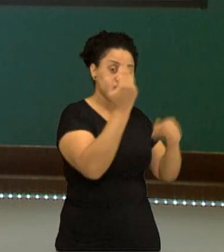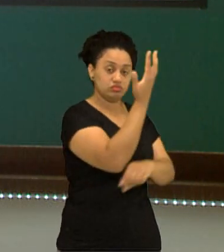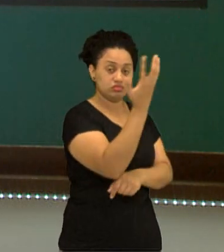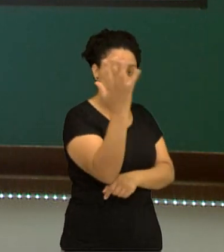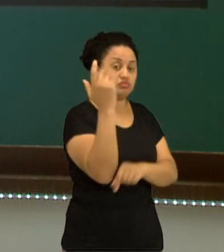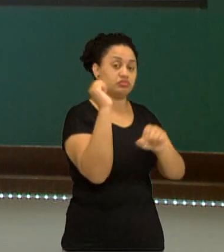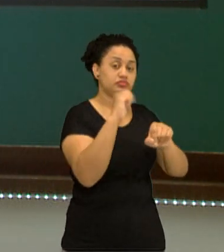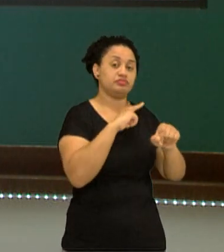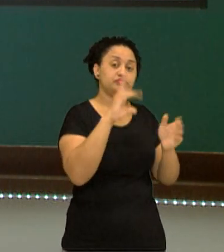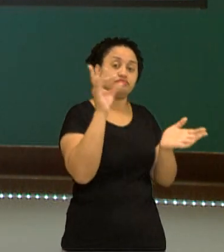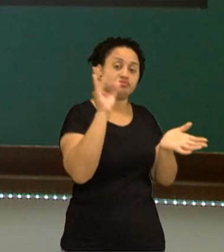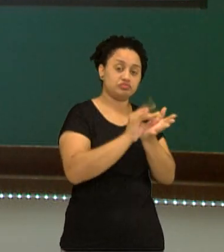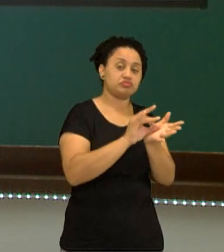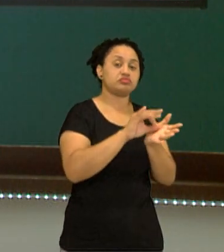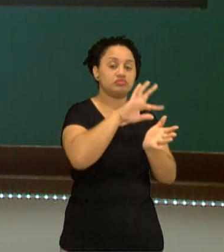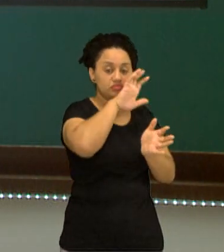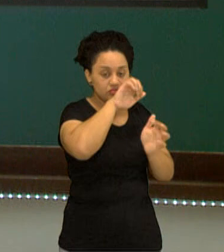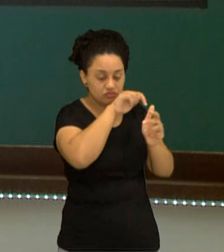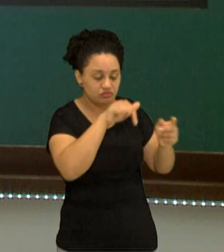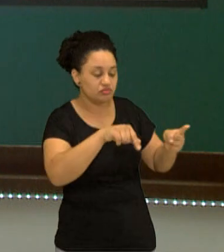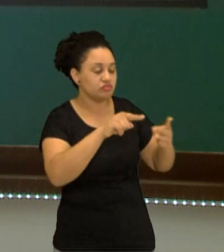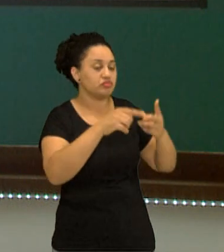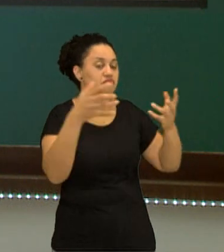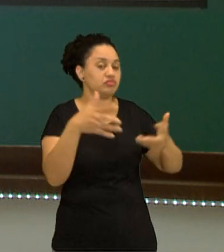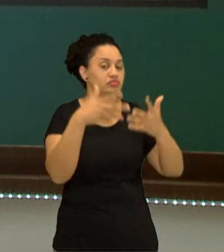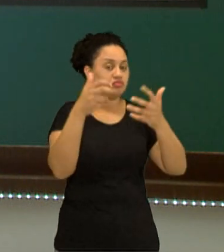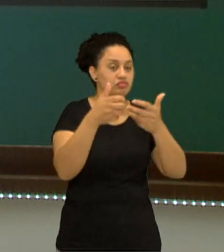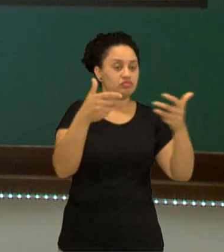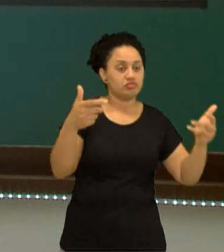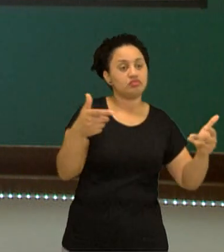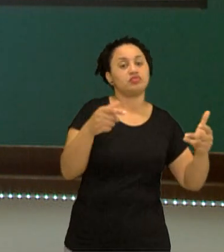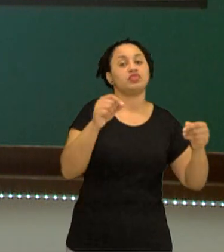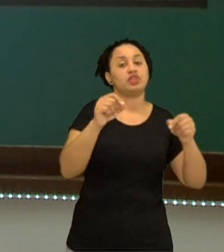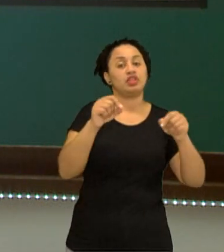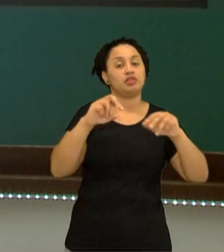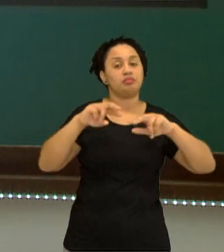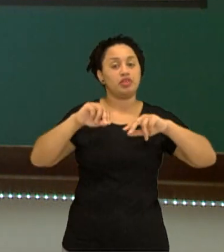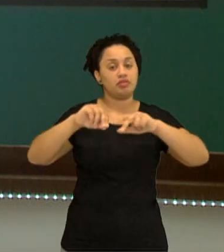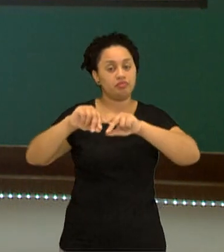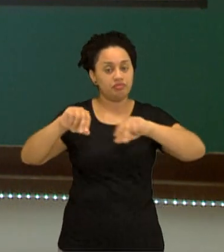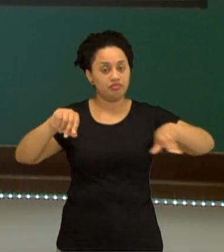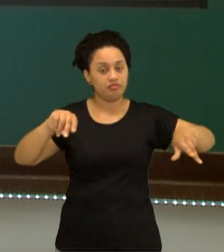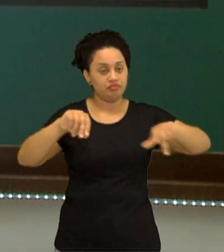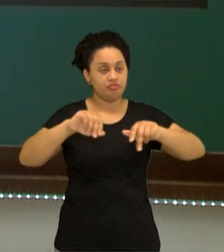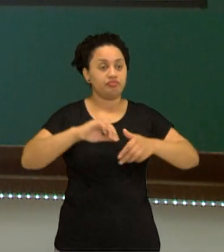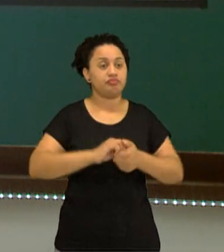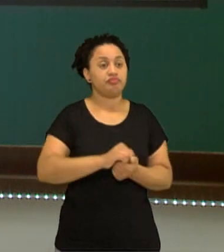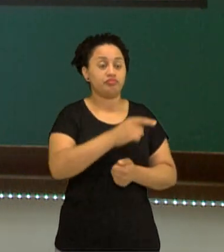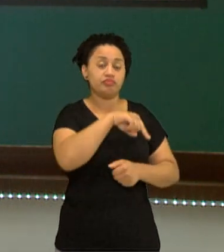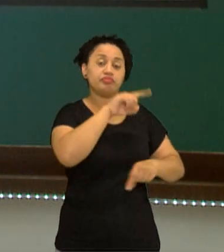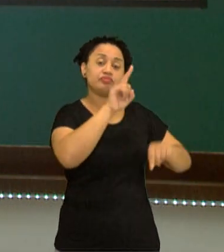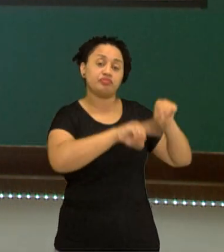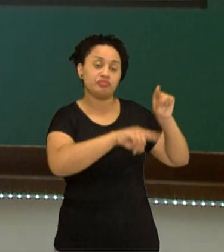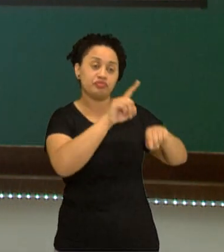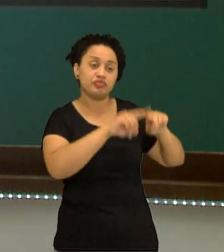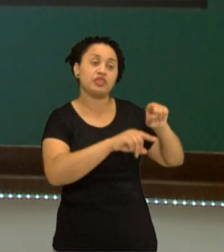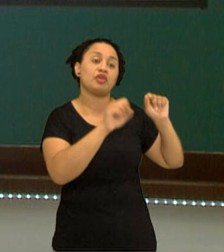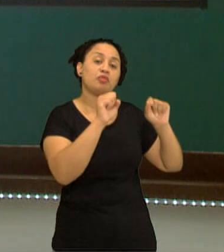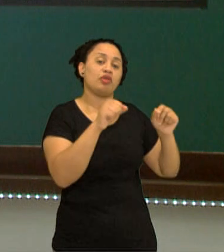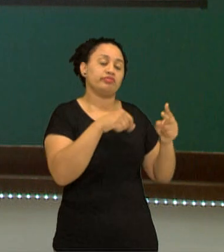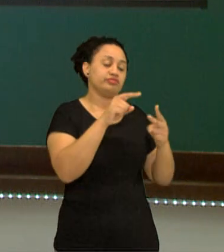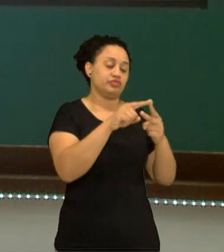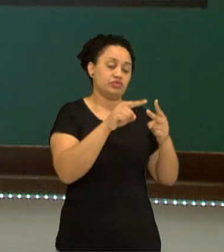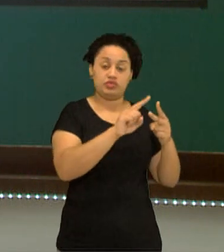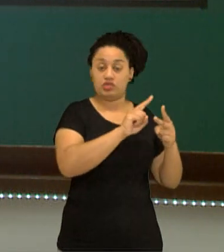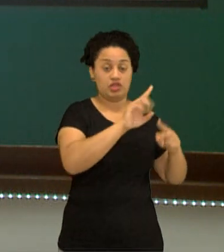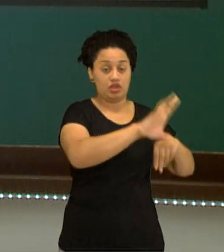ter a sua origem animal, vegetal e mineral. Esses materiais podem ser